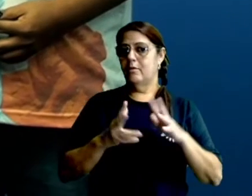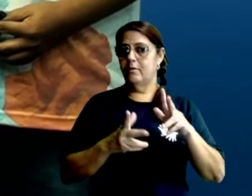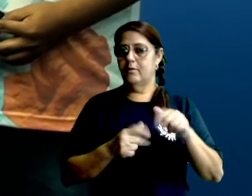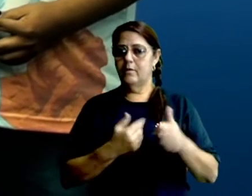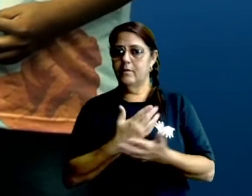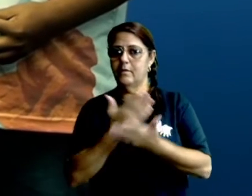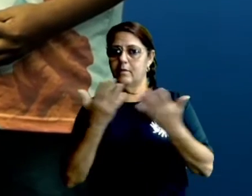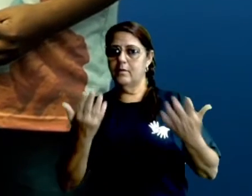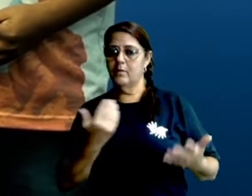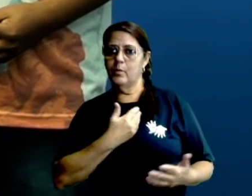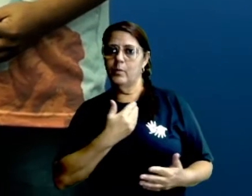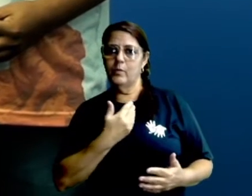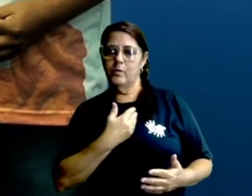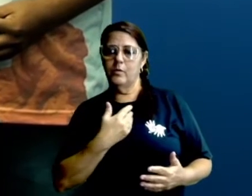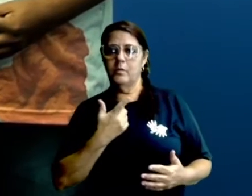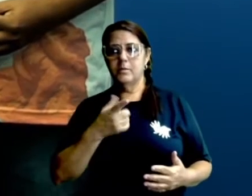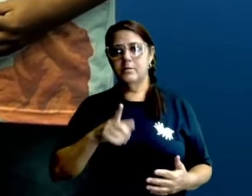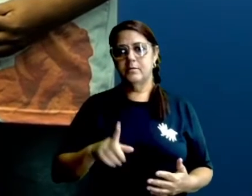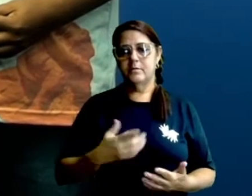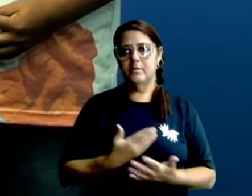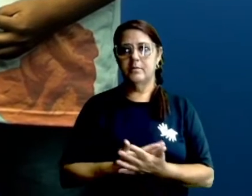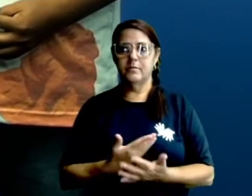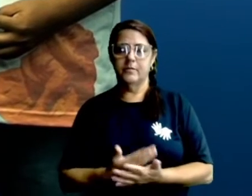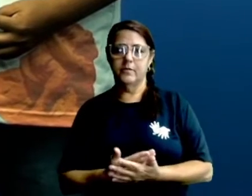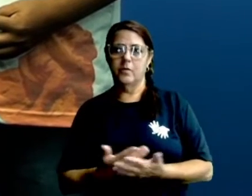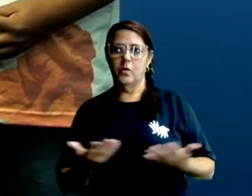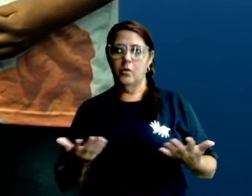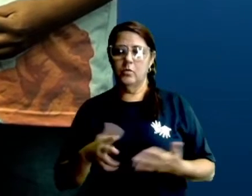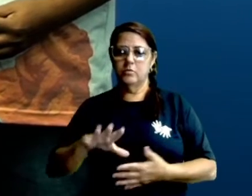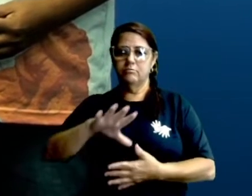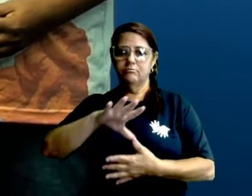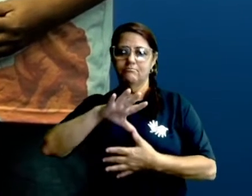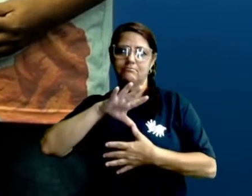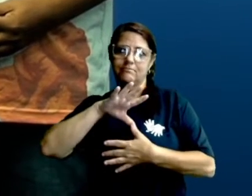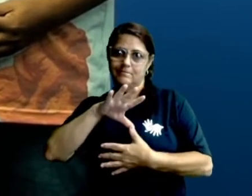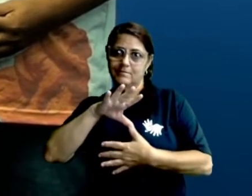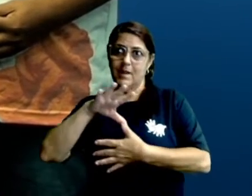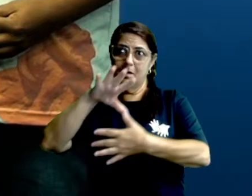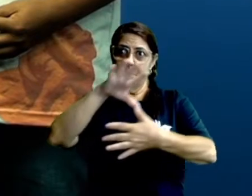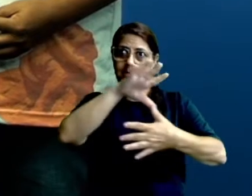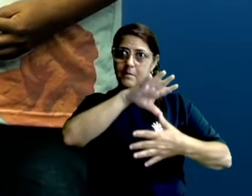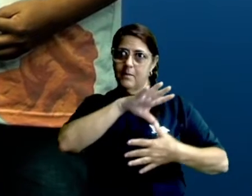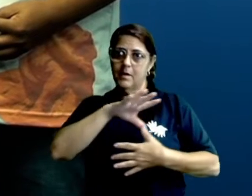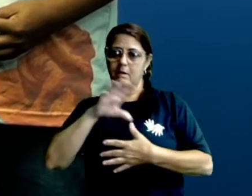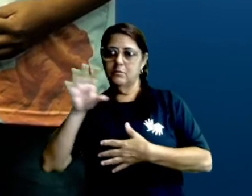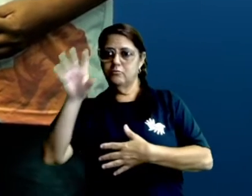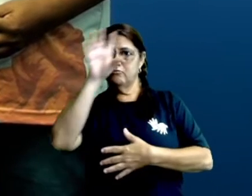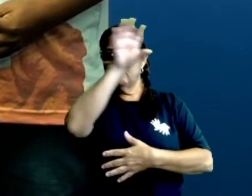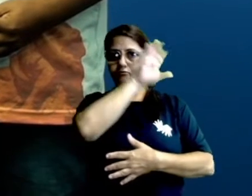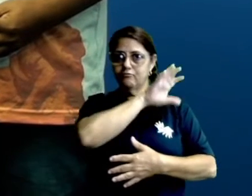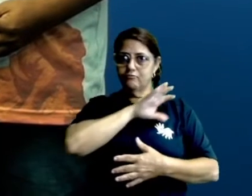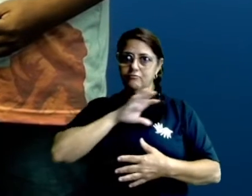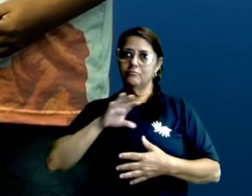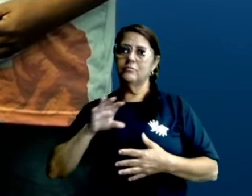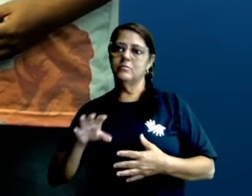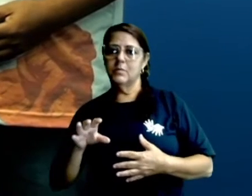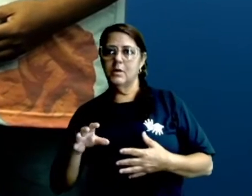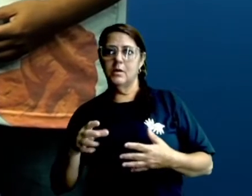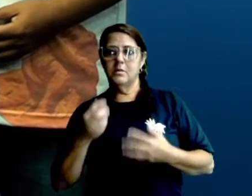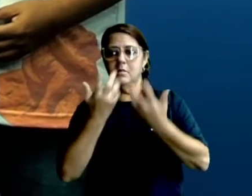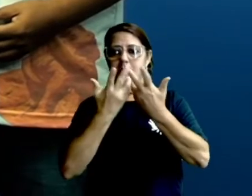Olá, queridos alunos, estamos aqui mais uma vez e hoje vamos falar sobre a América, suas regionalizações e